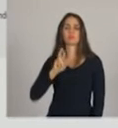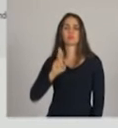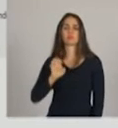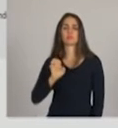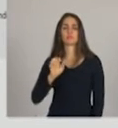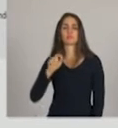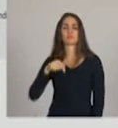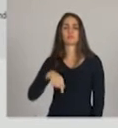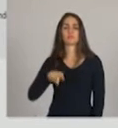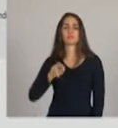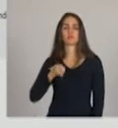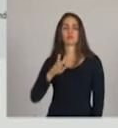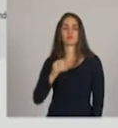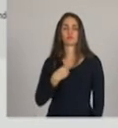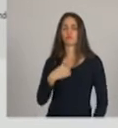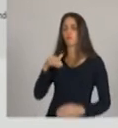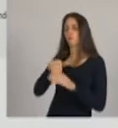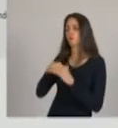Com relator.